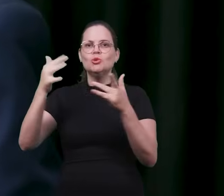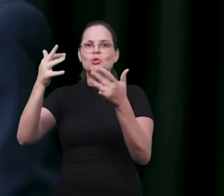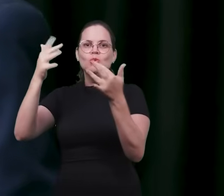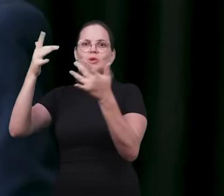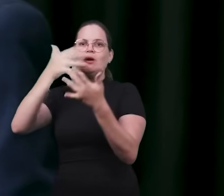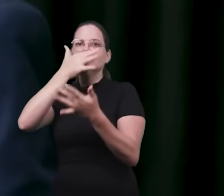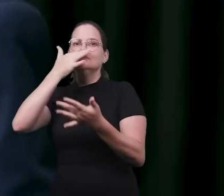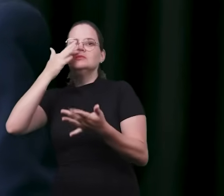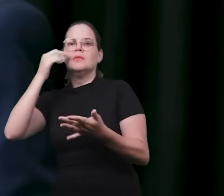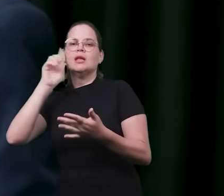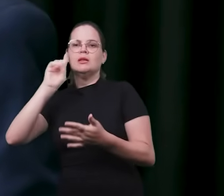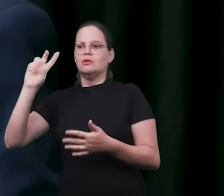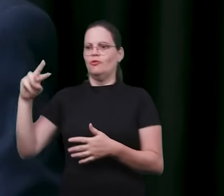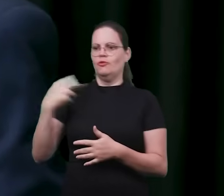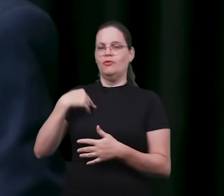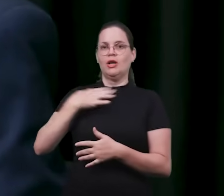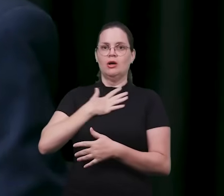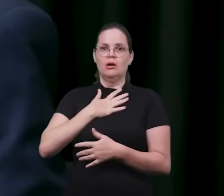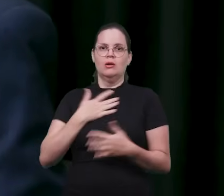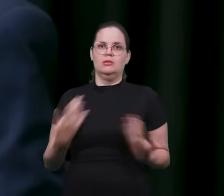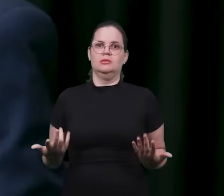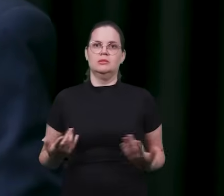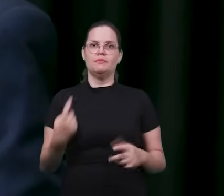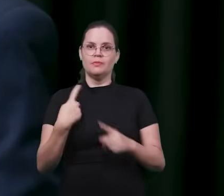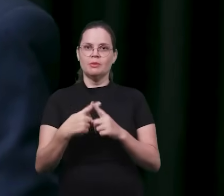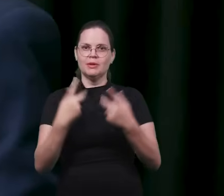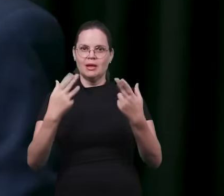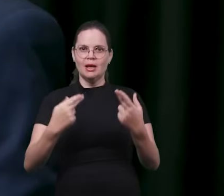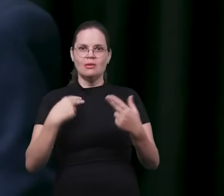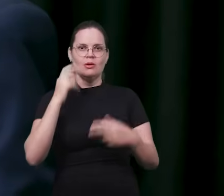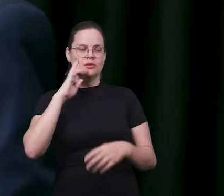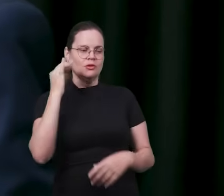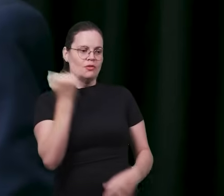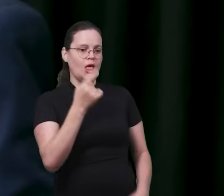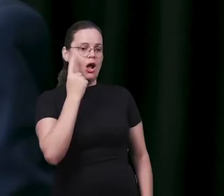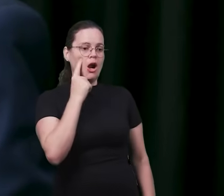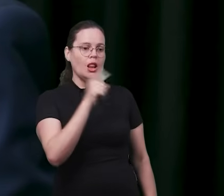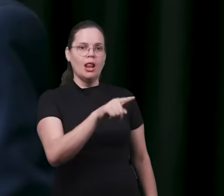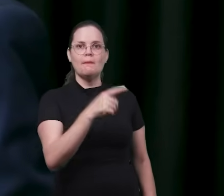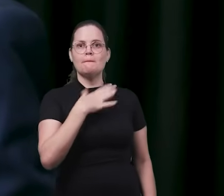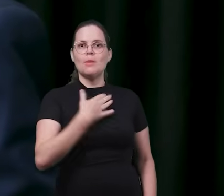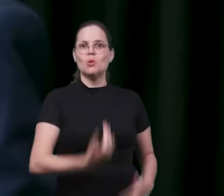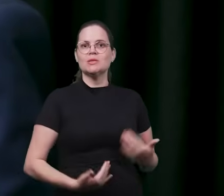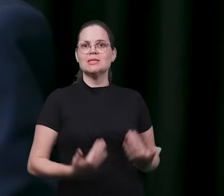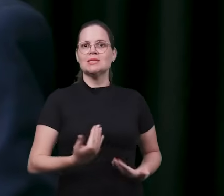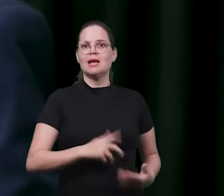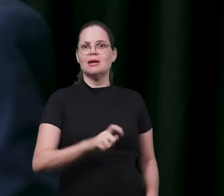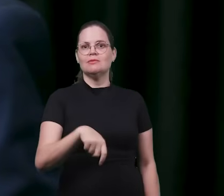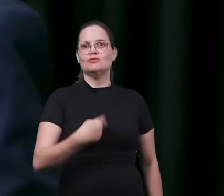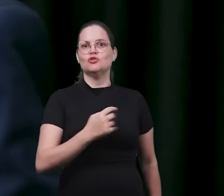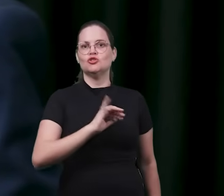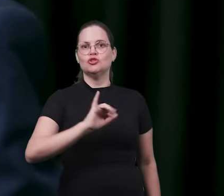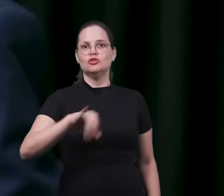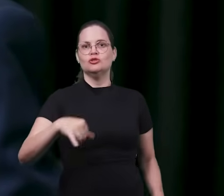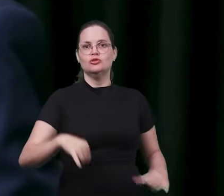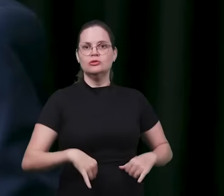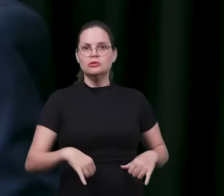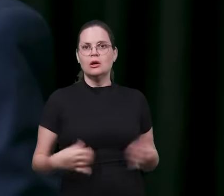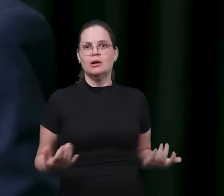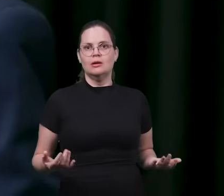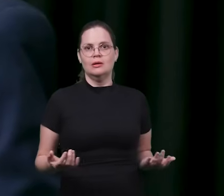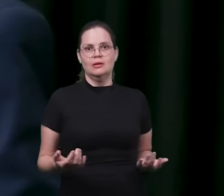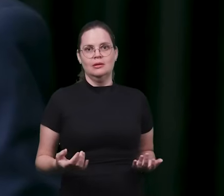de nós, né? Tenho visto meu servo Jó. Né? Essa é uma fala que